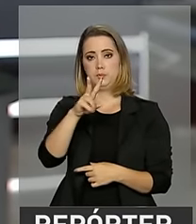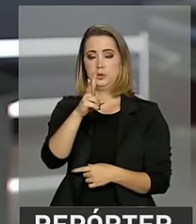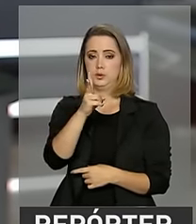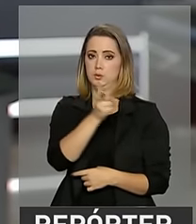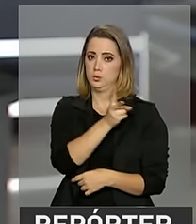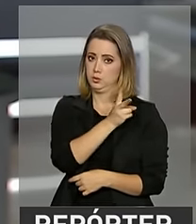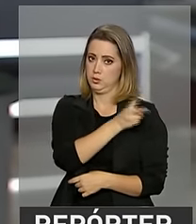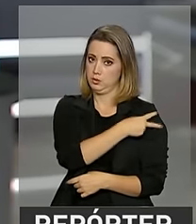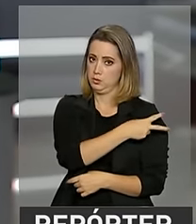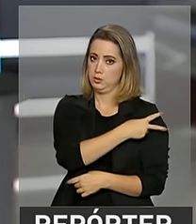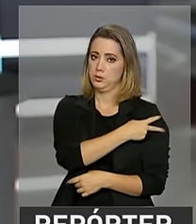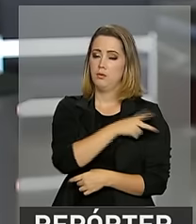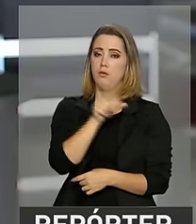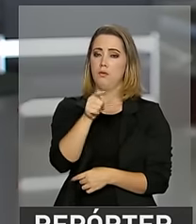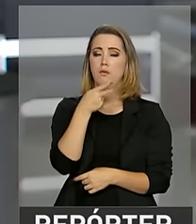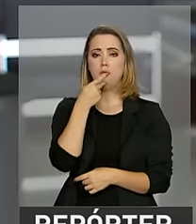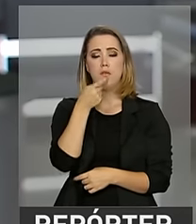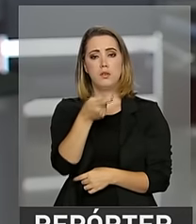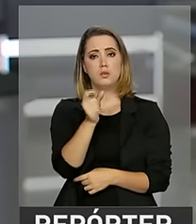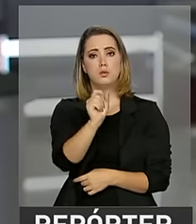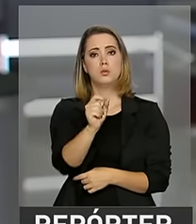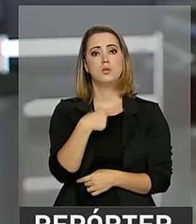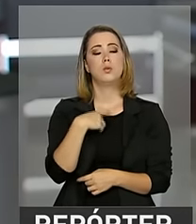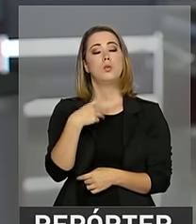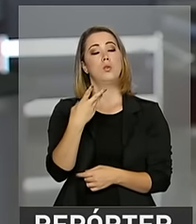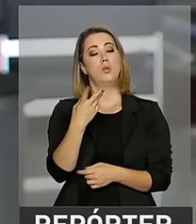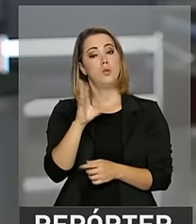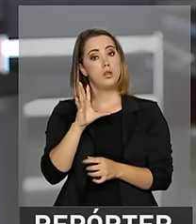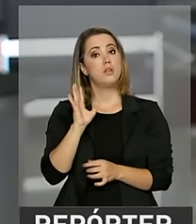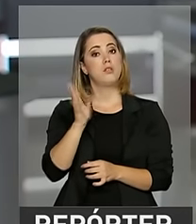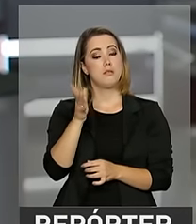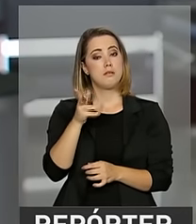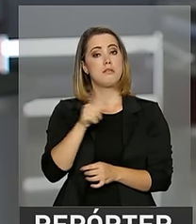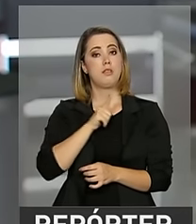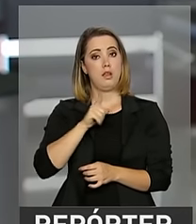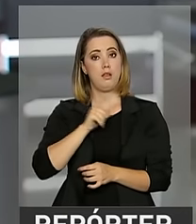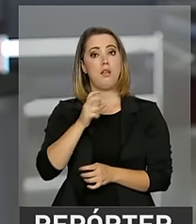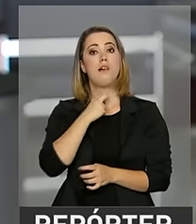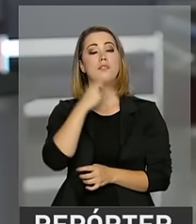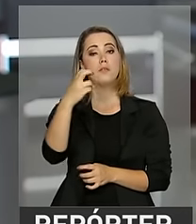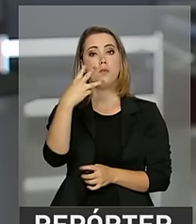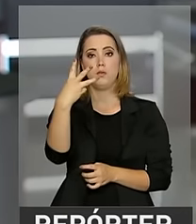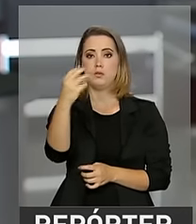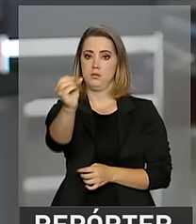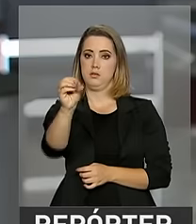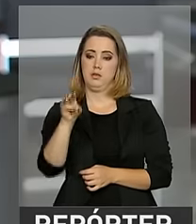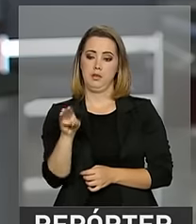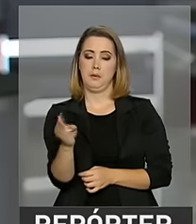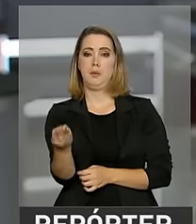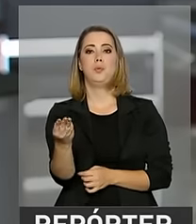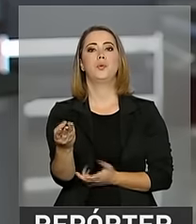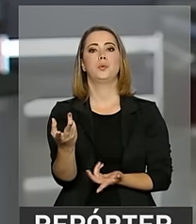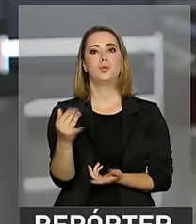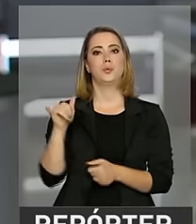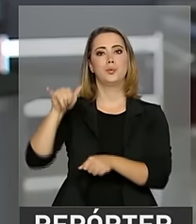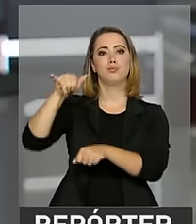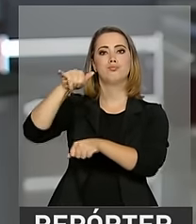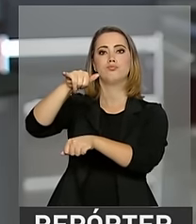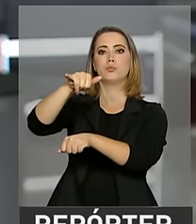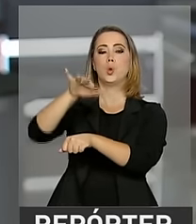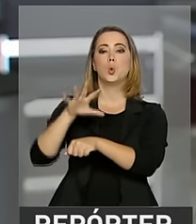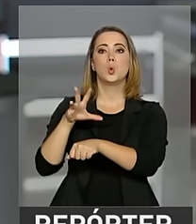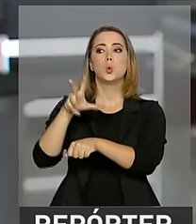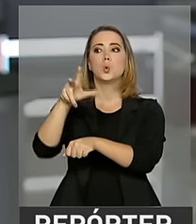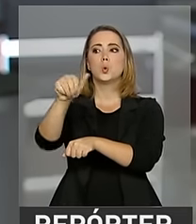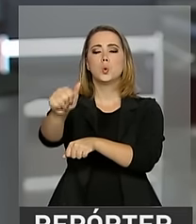Marcel Moreno o equipamento gravou os últimos 30 minutos de voz do Voo Isso inclui não só os dados de voz